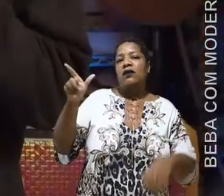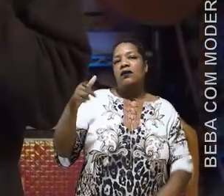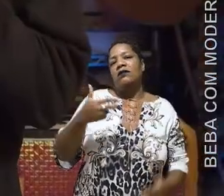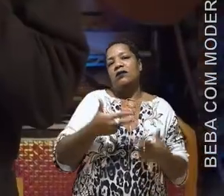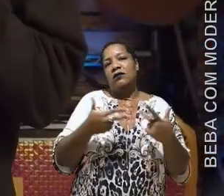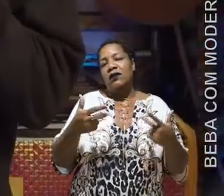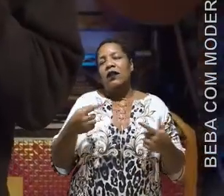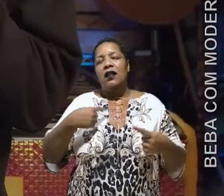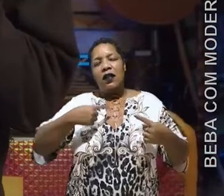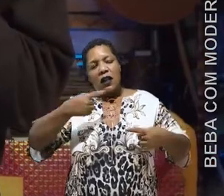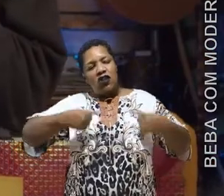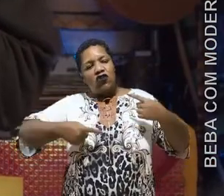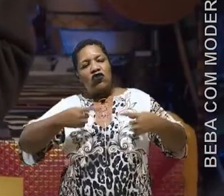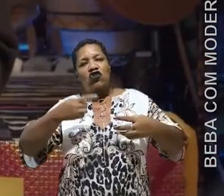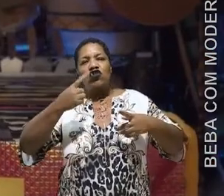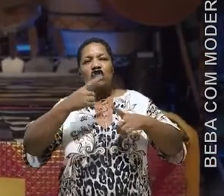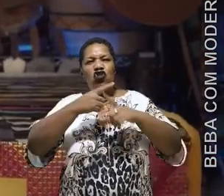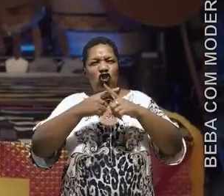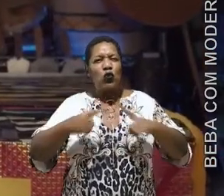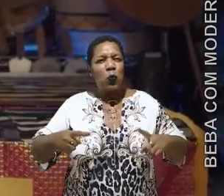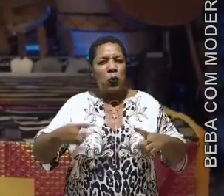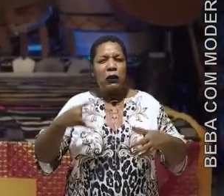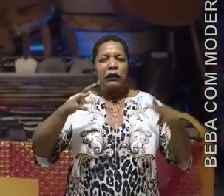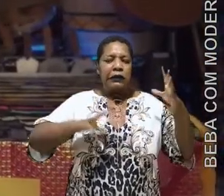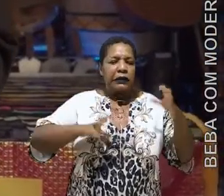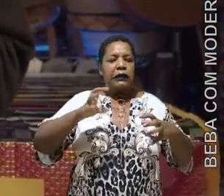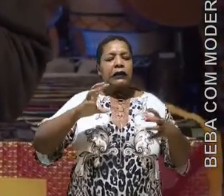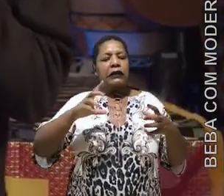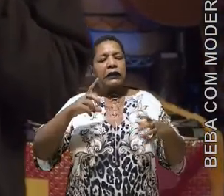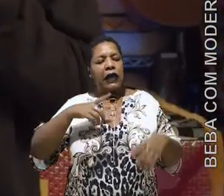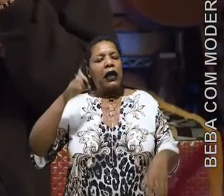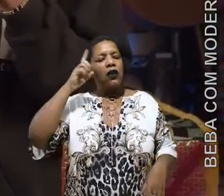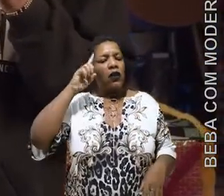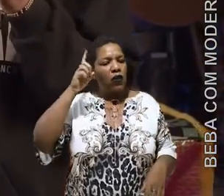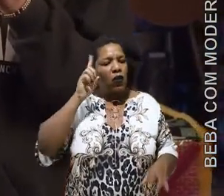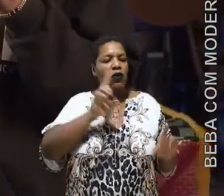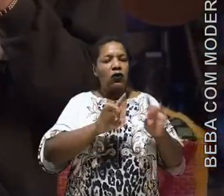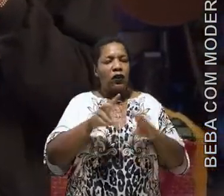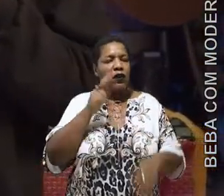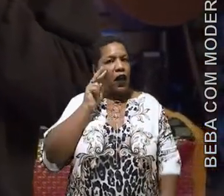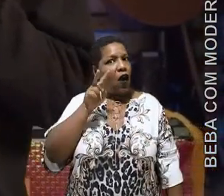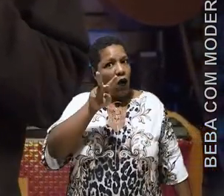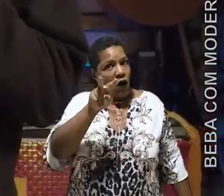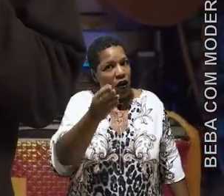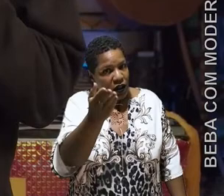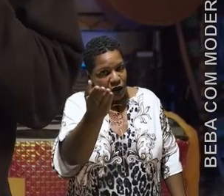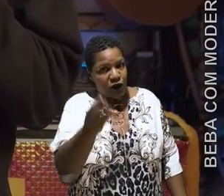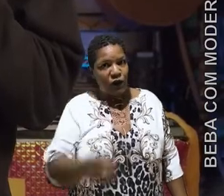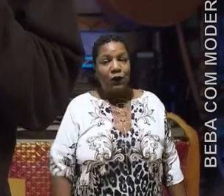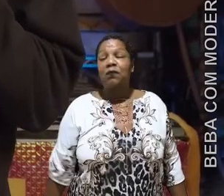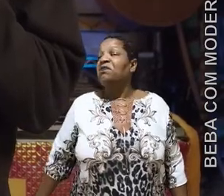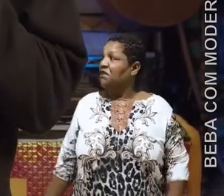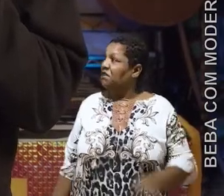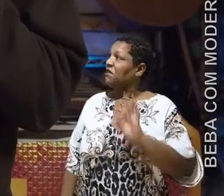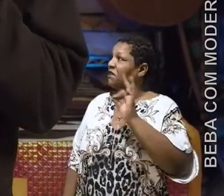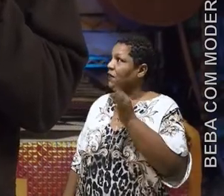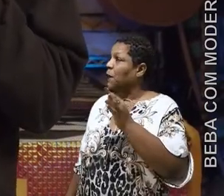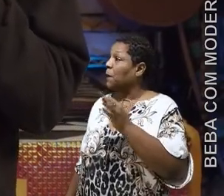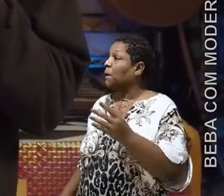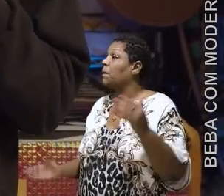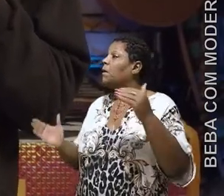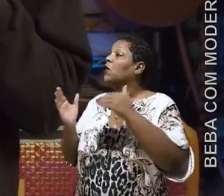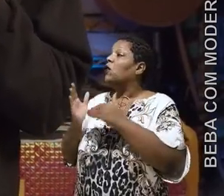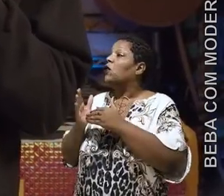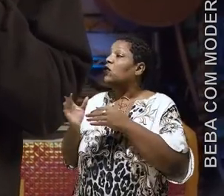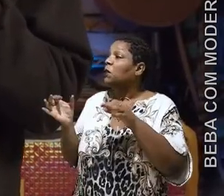e ele alguém muitas vezes ele não pode estar com a gente ele pode ser ele pode ser outra outra cena nós temos essa disputa e assim disputa